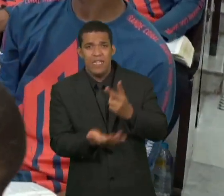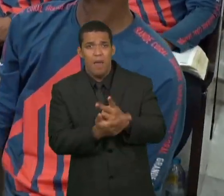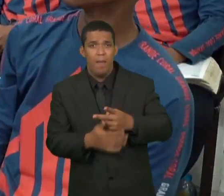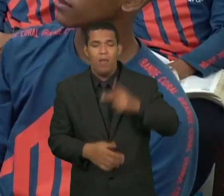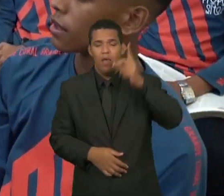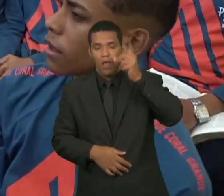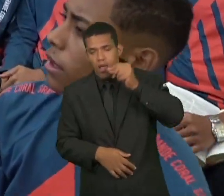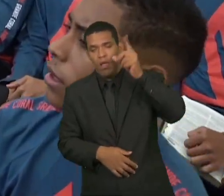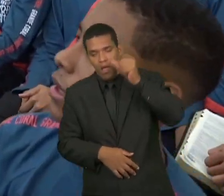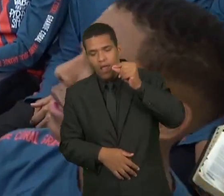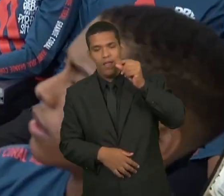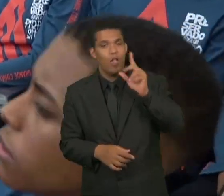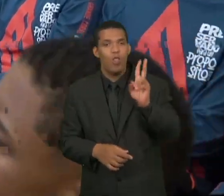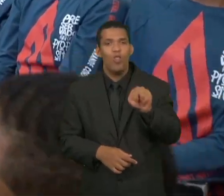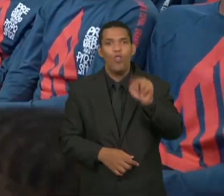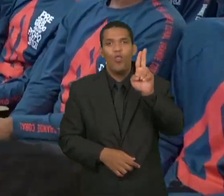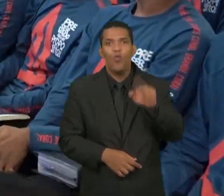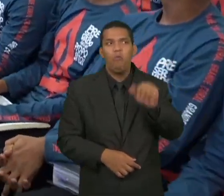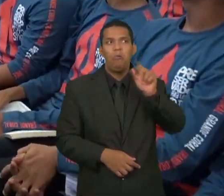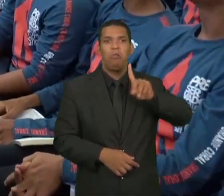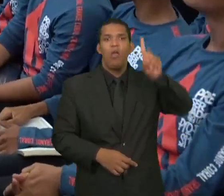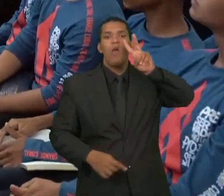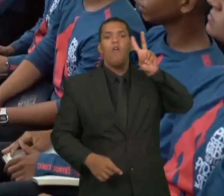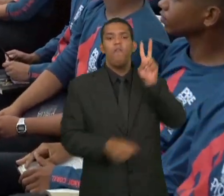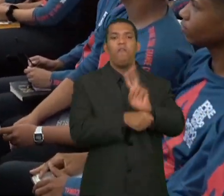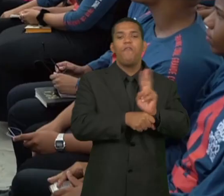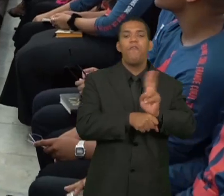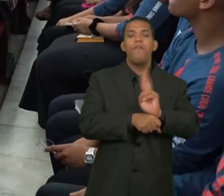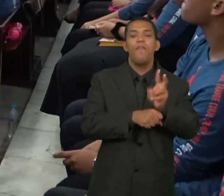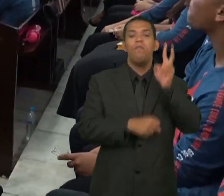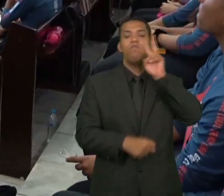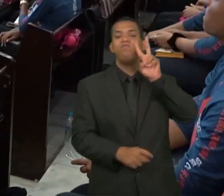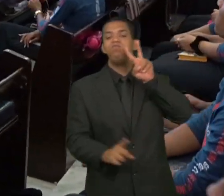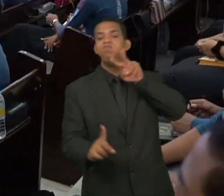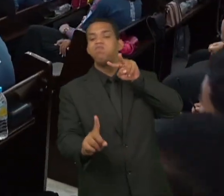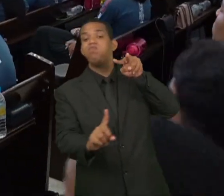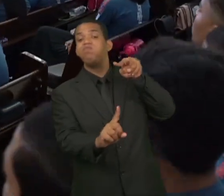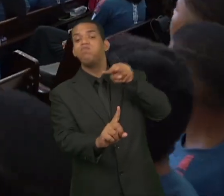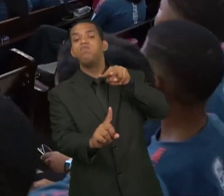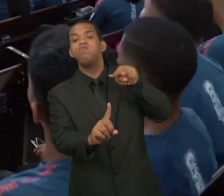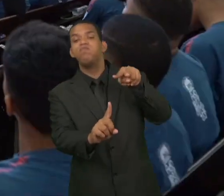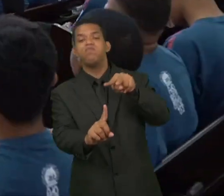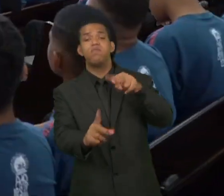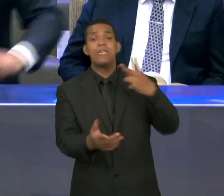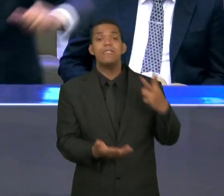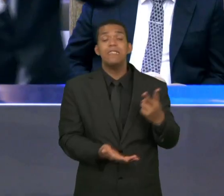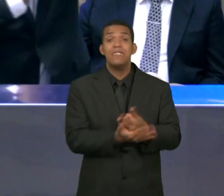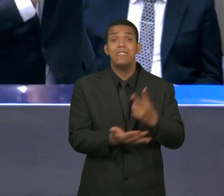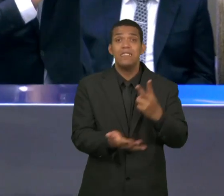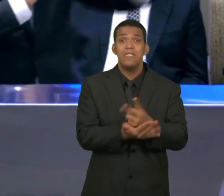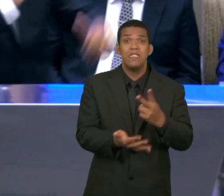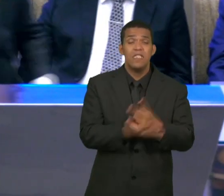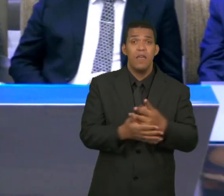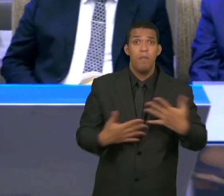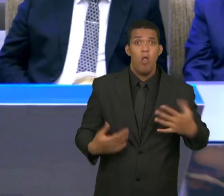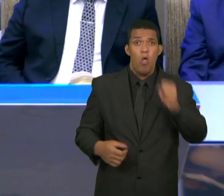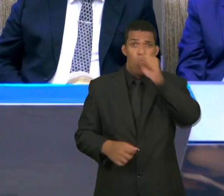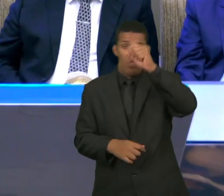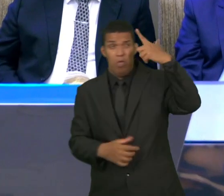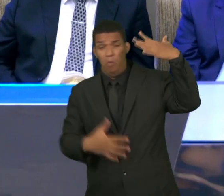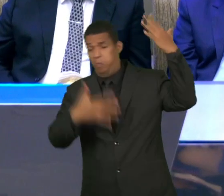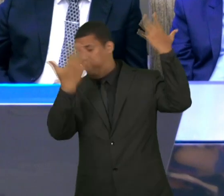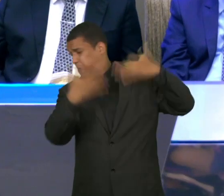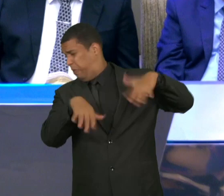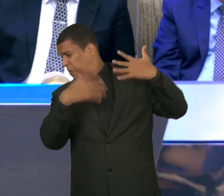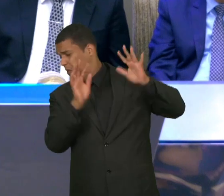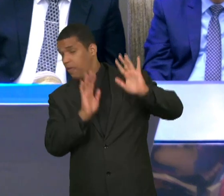tosqueneja nem dorme. Ele é a tua sombra, a tua direita. O sol não te molestará de dia, nem a lua de noite.